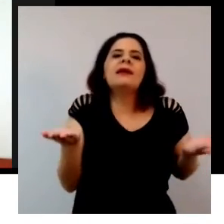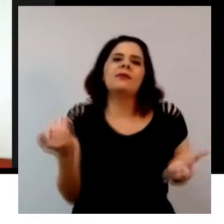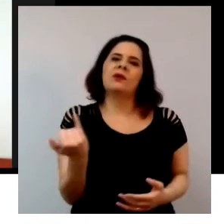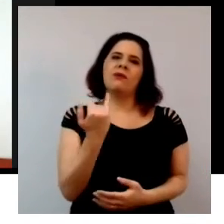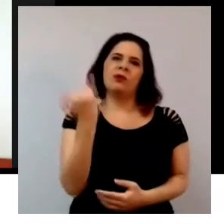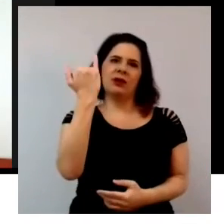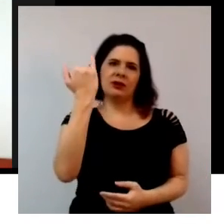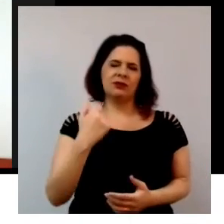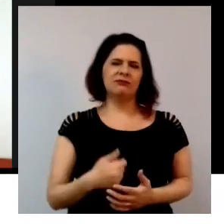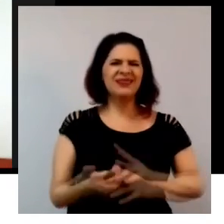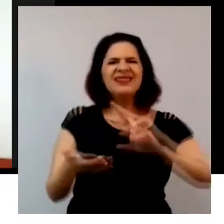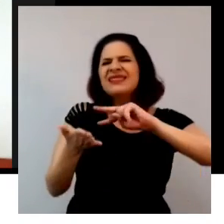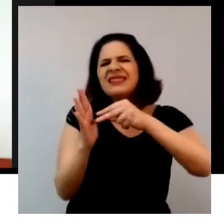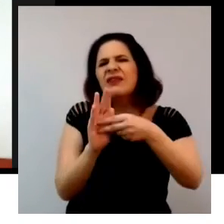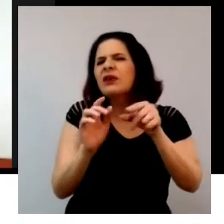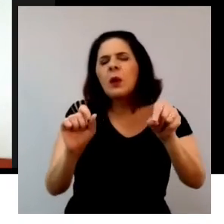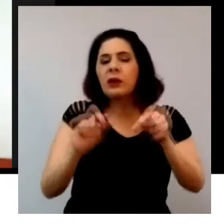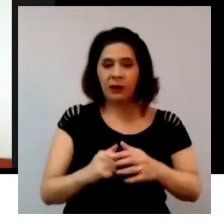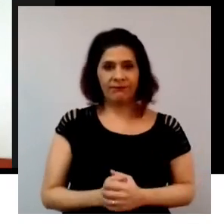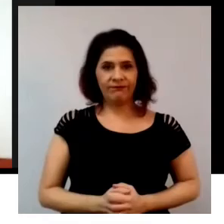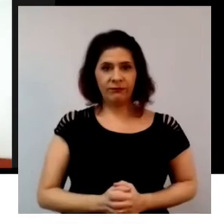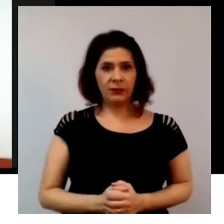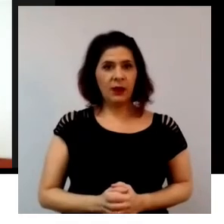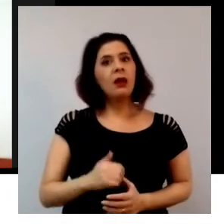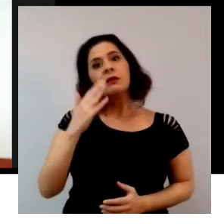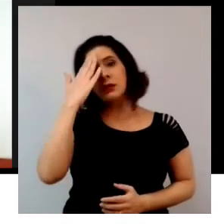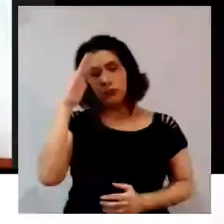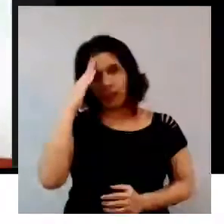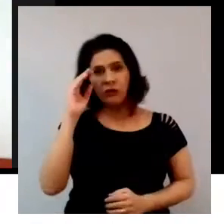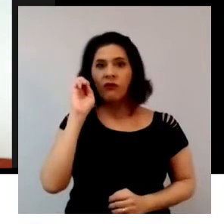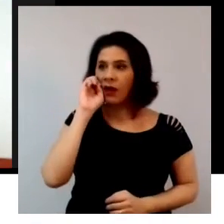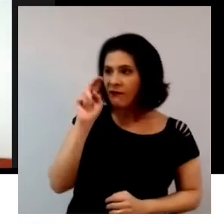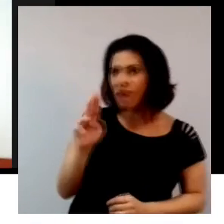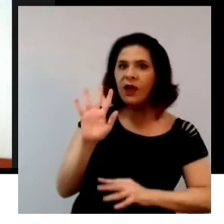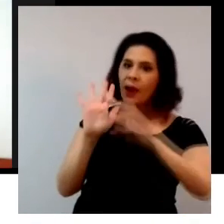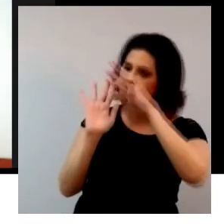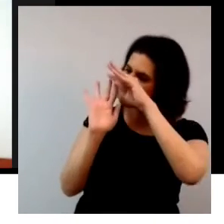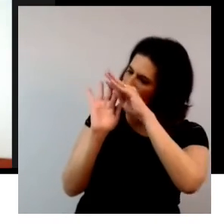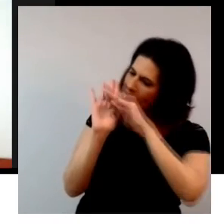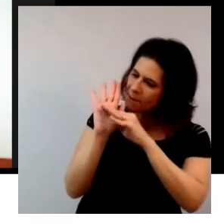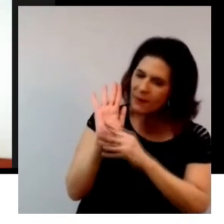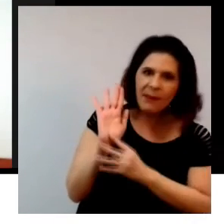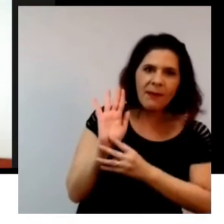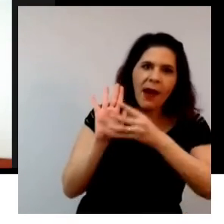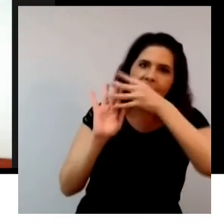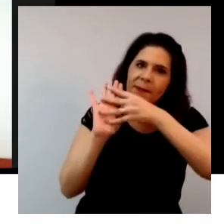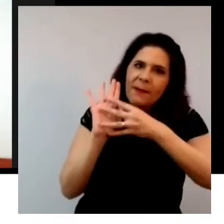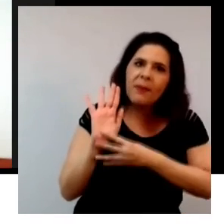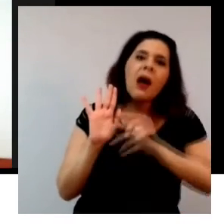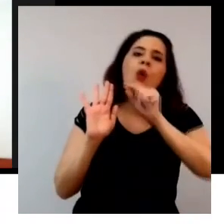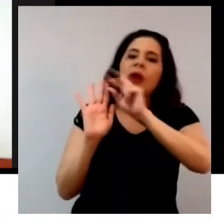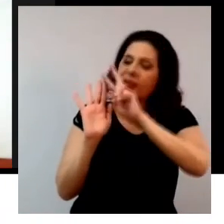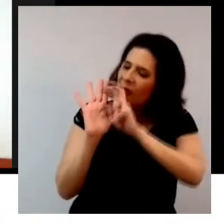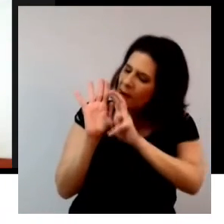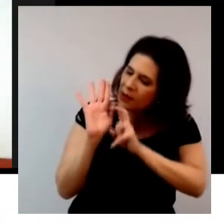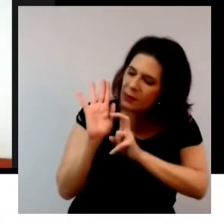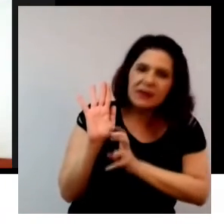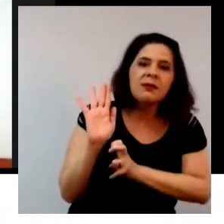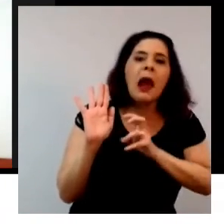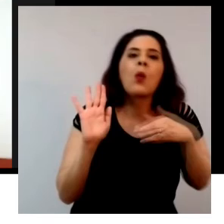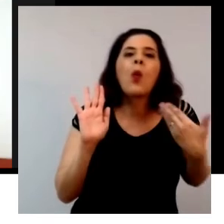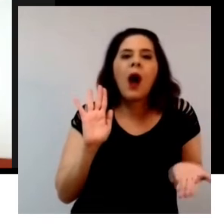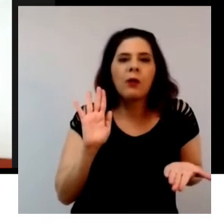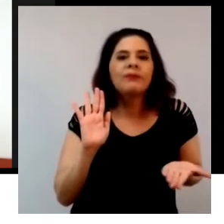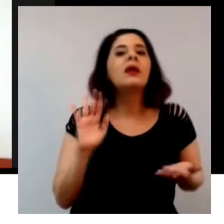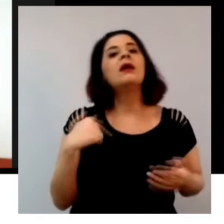gente é quando você vai olhar nossas pautas. Então, assim, o Nexo é um jornal que dá muito espaço para a temática de gênero, para a questão racial,